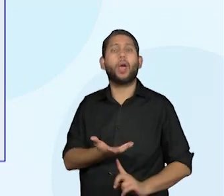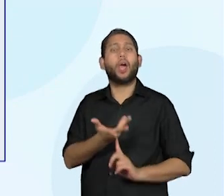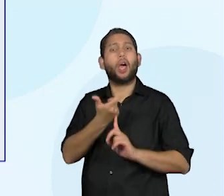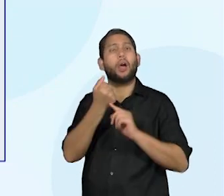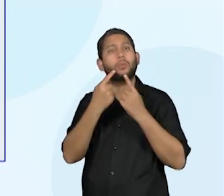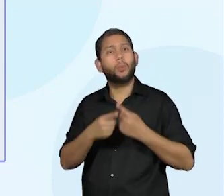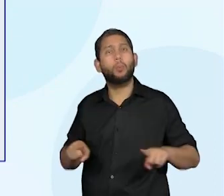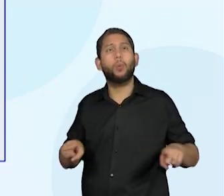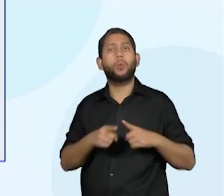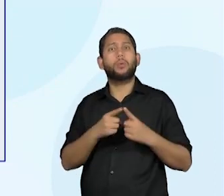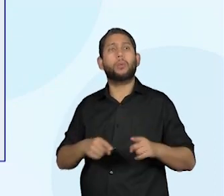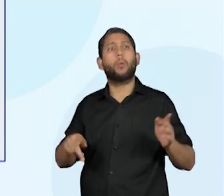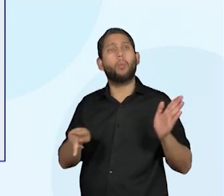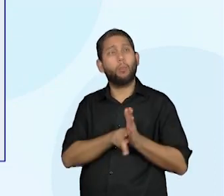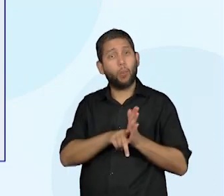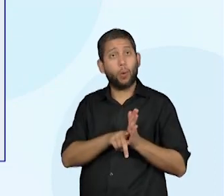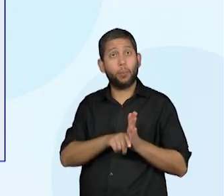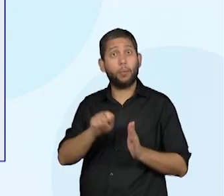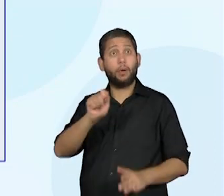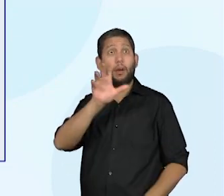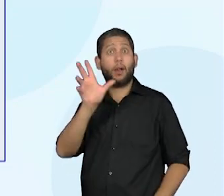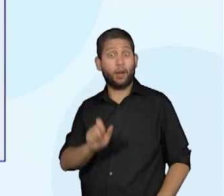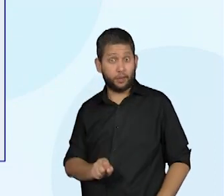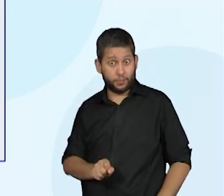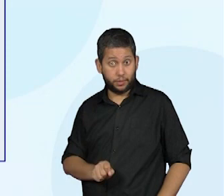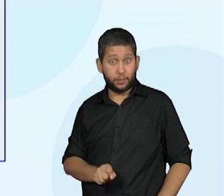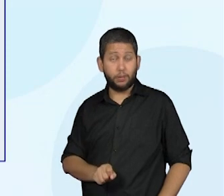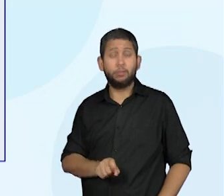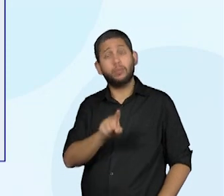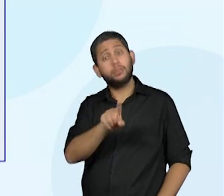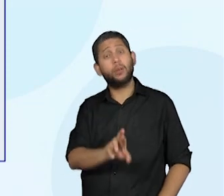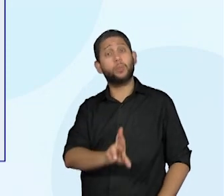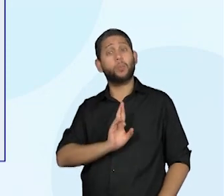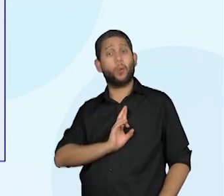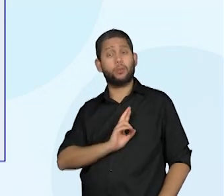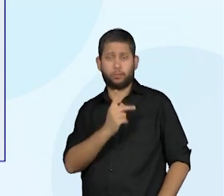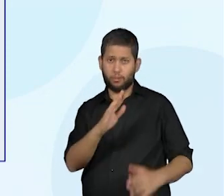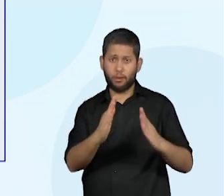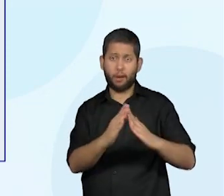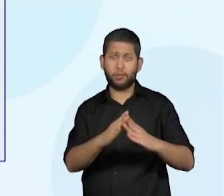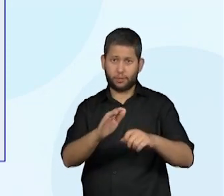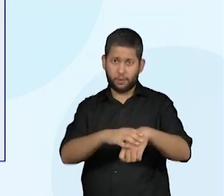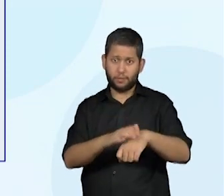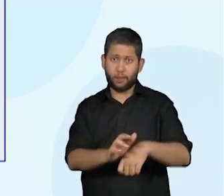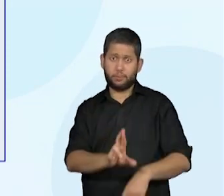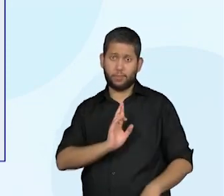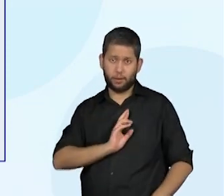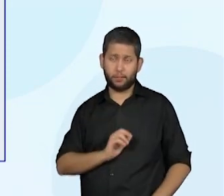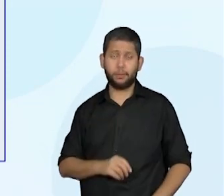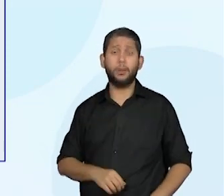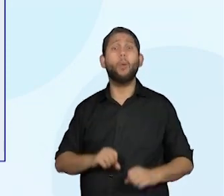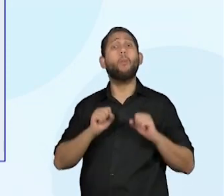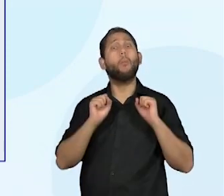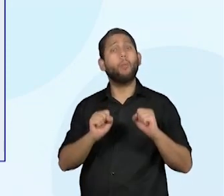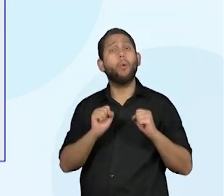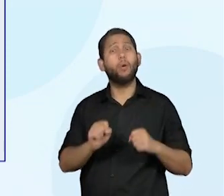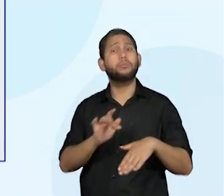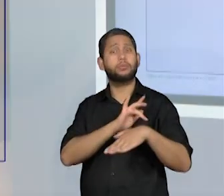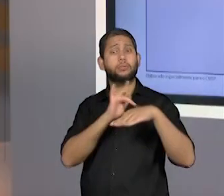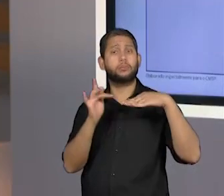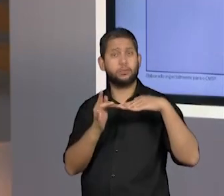música? Responde pra gente aí, vai ser uma atividade que eu vou deixar para vocês fazerem em casa. Me procure nas redes sociais,